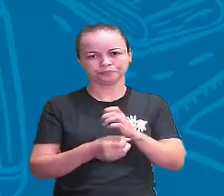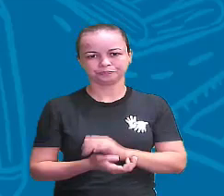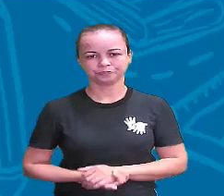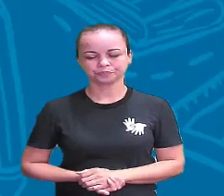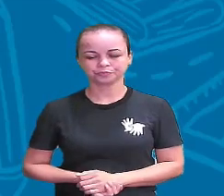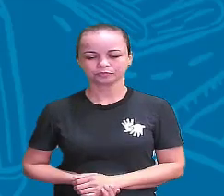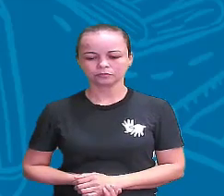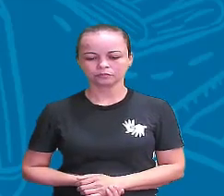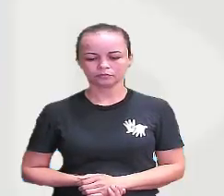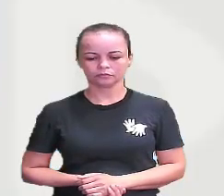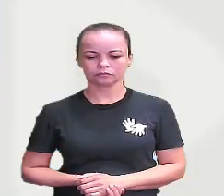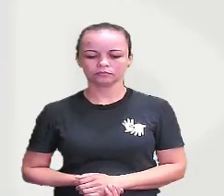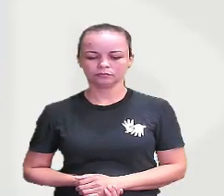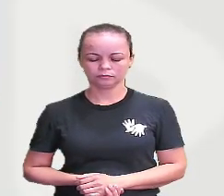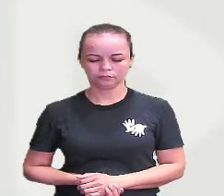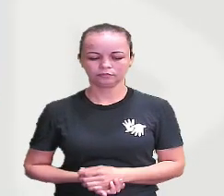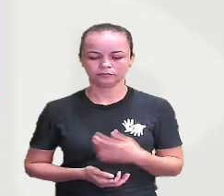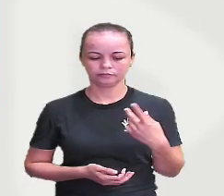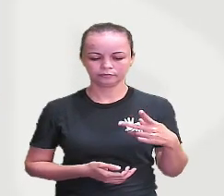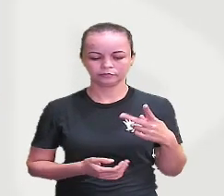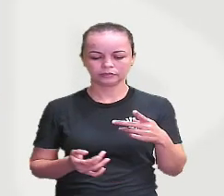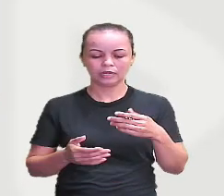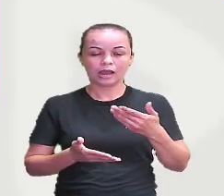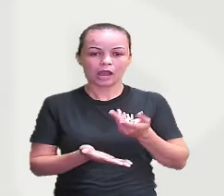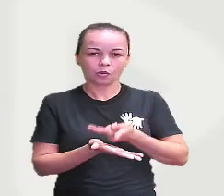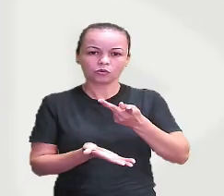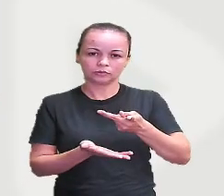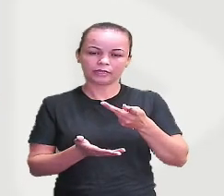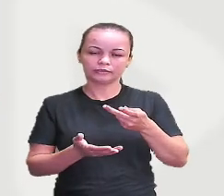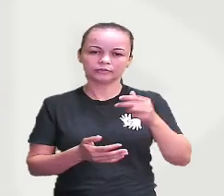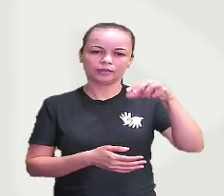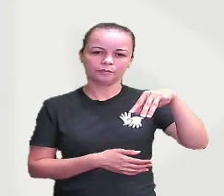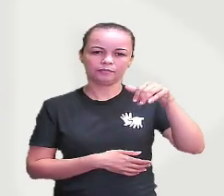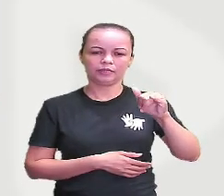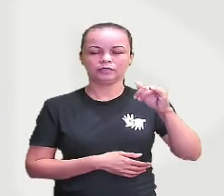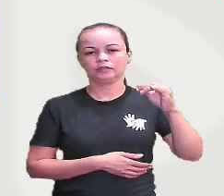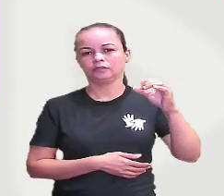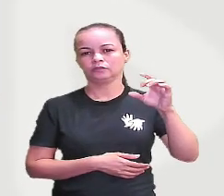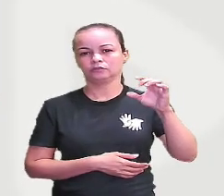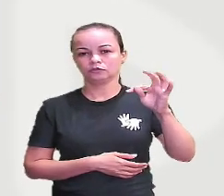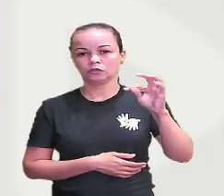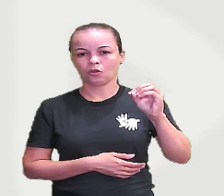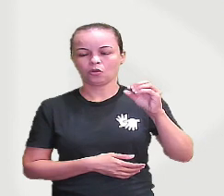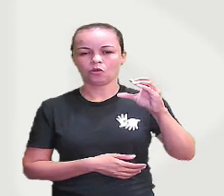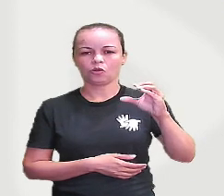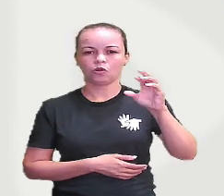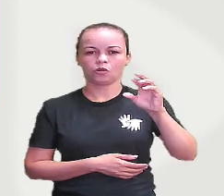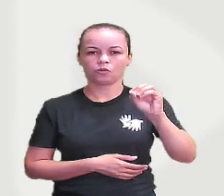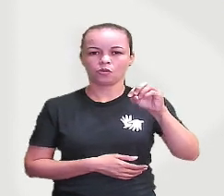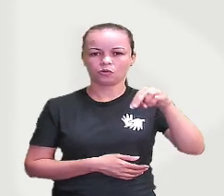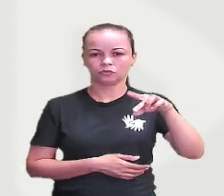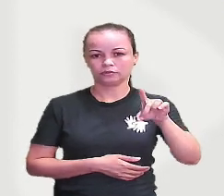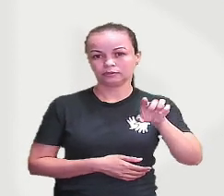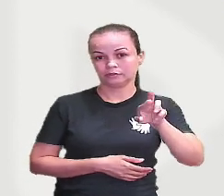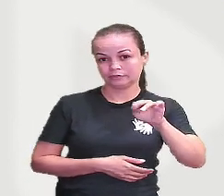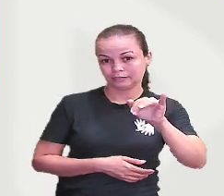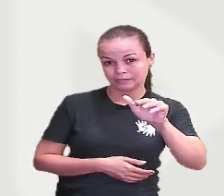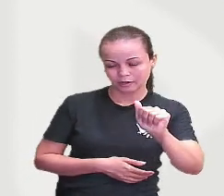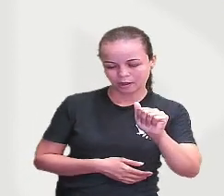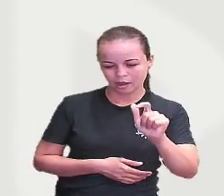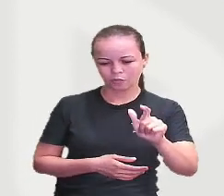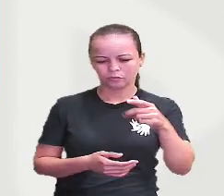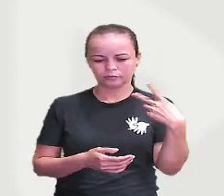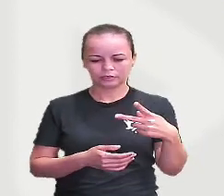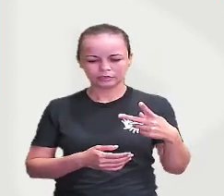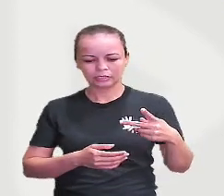E aí, só para reforçar, ocorre na matriz mitocondrial o ciclo do ácido cítrico, ou aqui, ó, que produz o